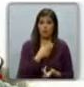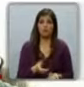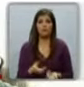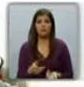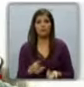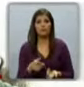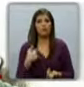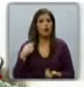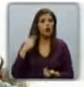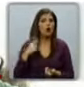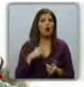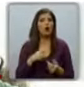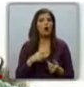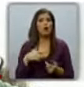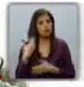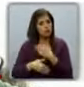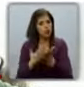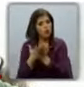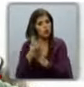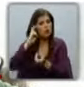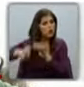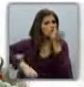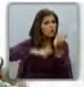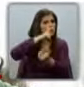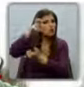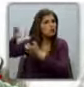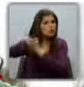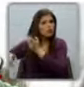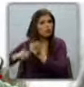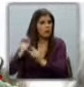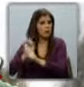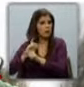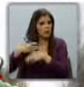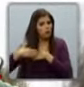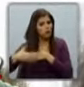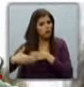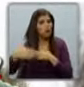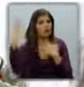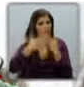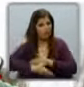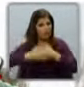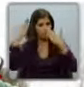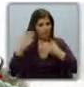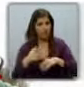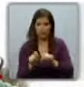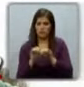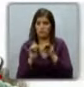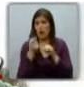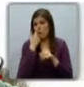Manteremos as buscas ao longo dos próximos dias com um sistema padrão, semelhante ao que temos